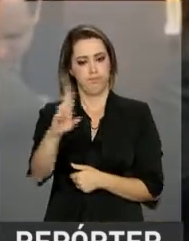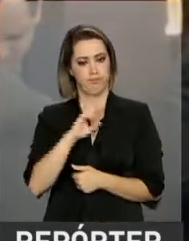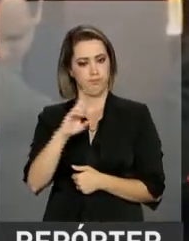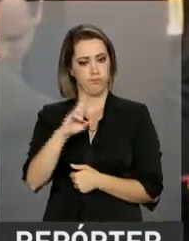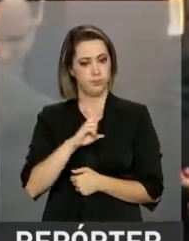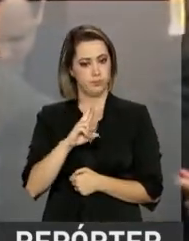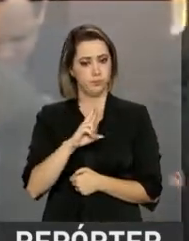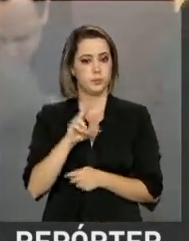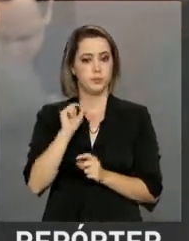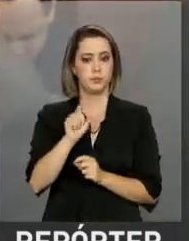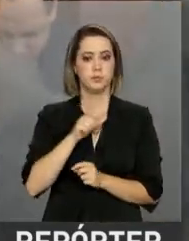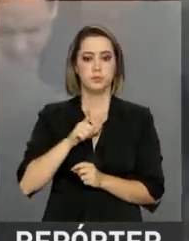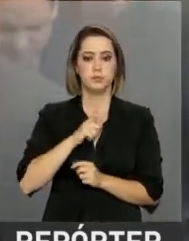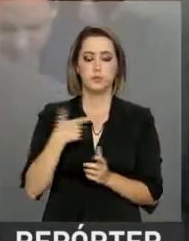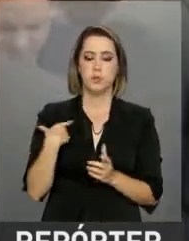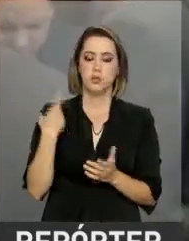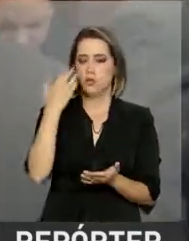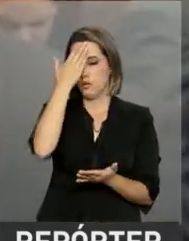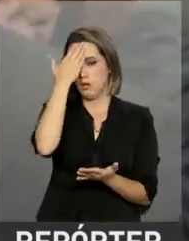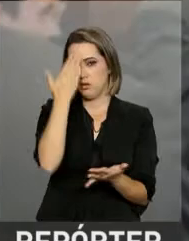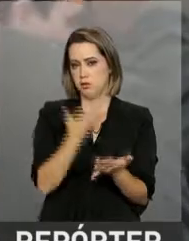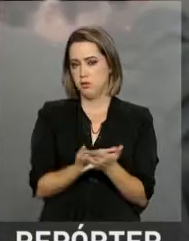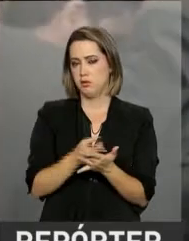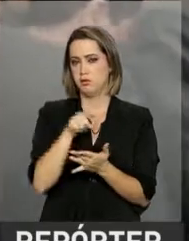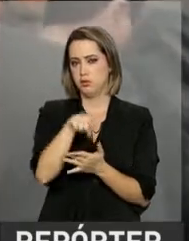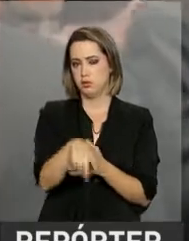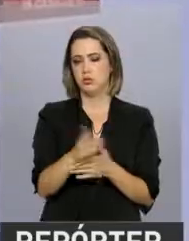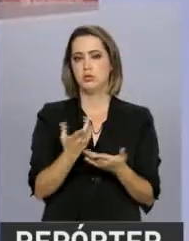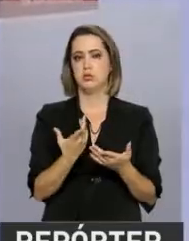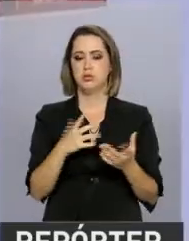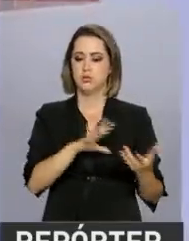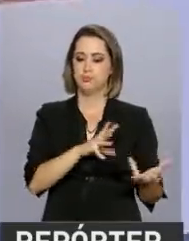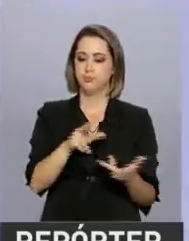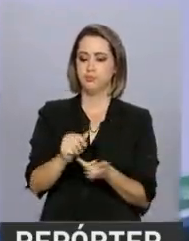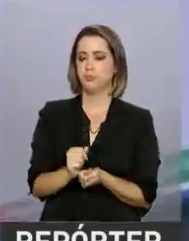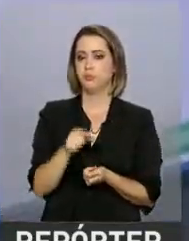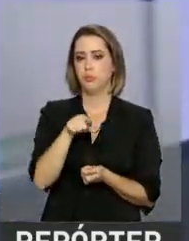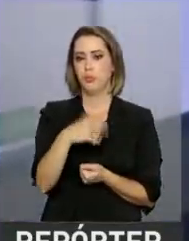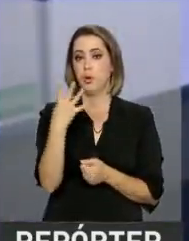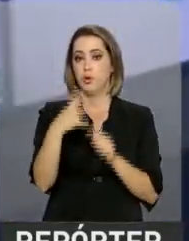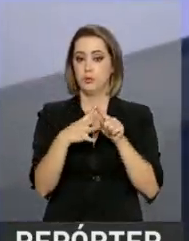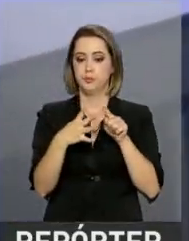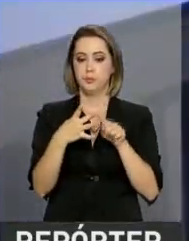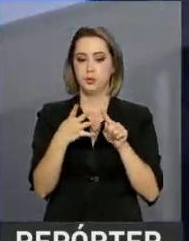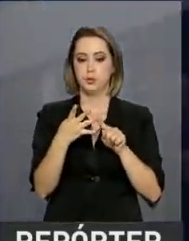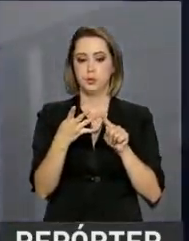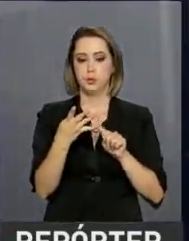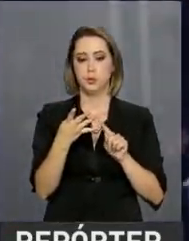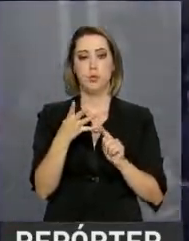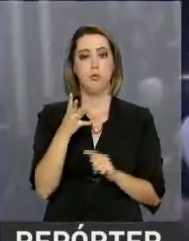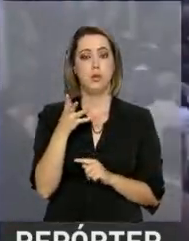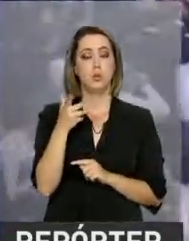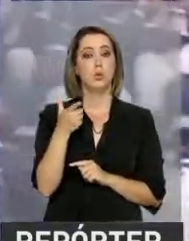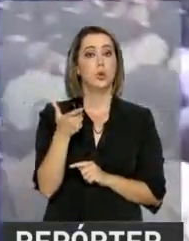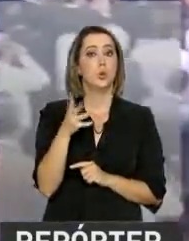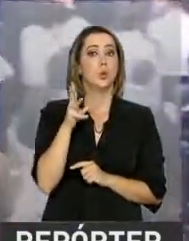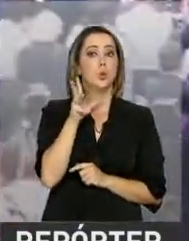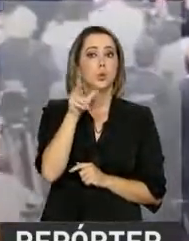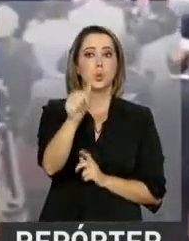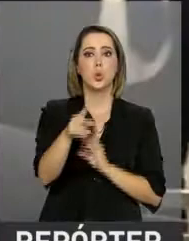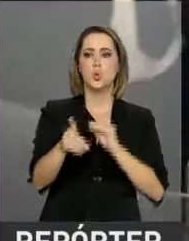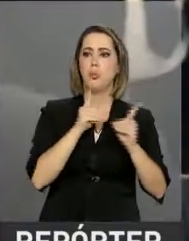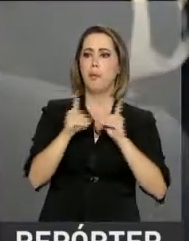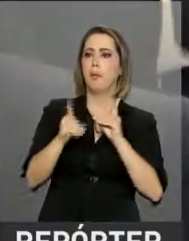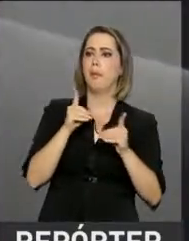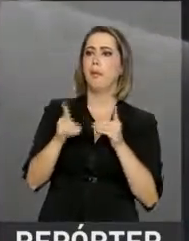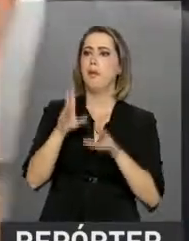se restabeleceu a confiança interna, a confiança externa. Os quatro aeroportos foram todos eles disputados. Uma